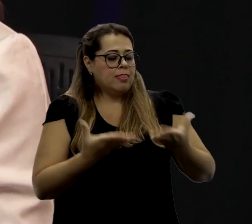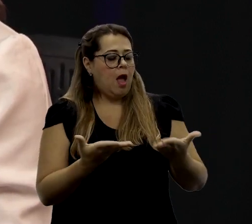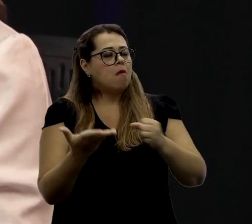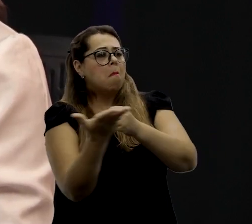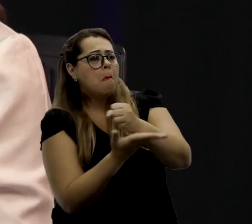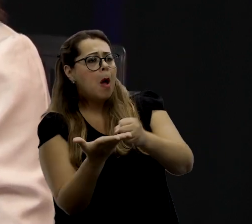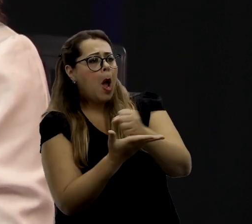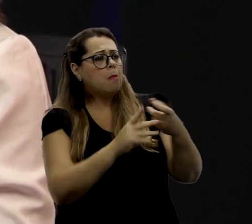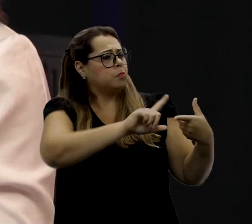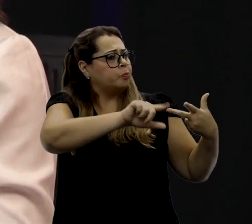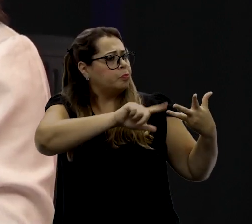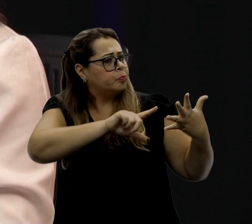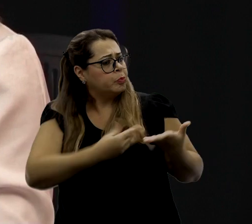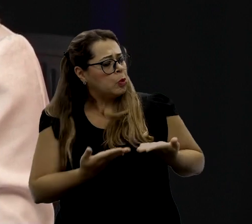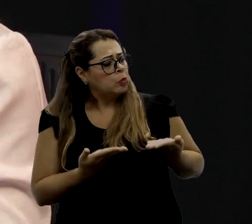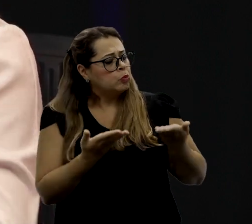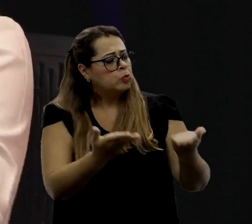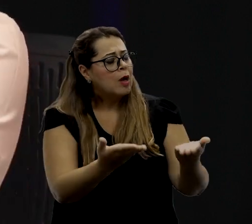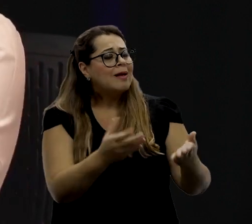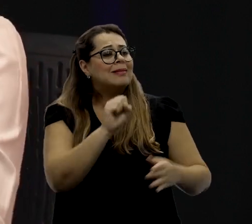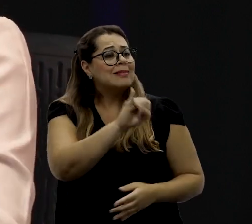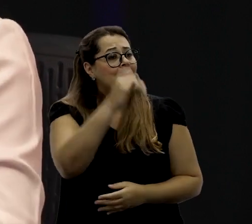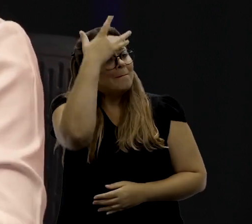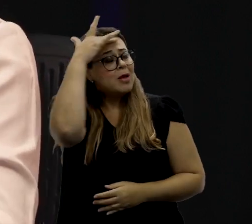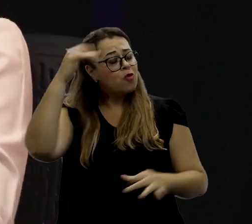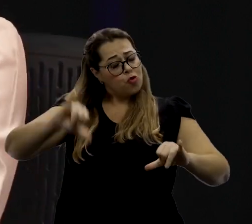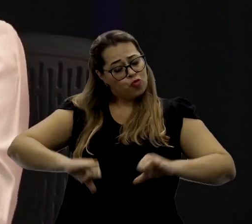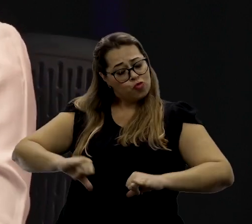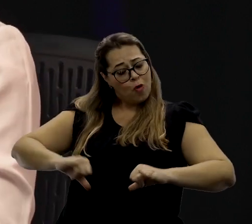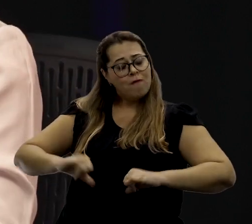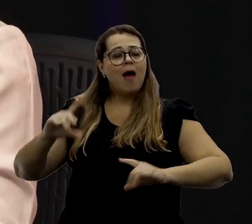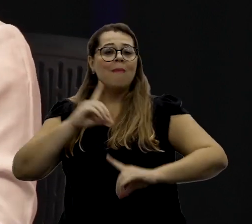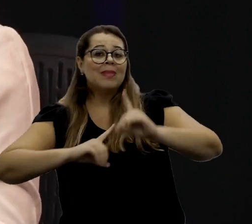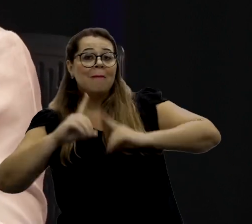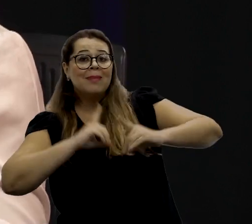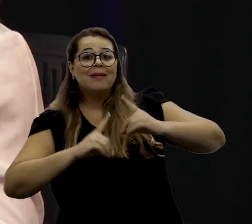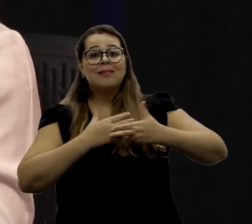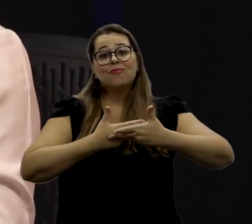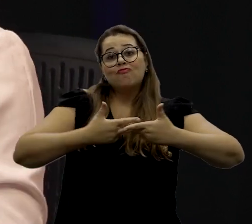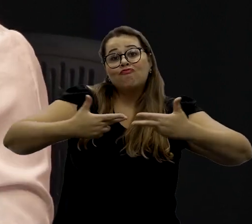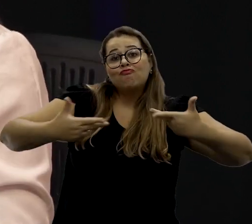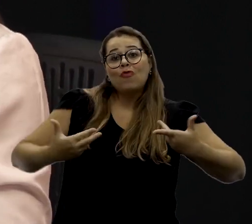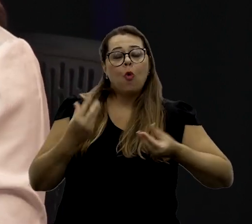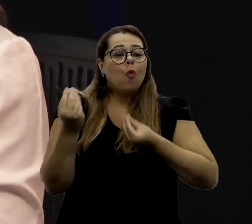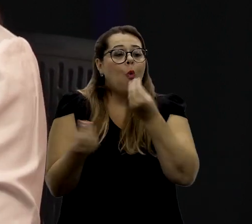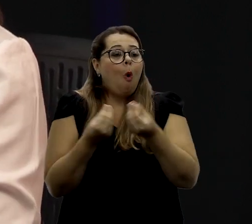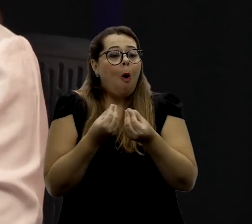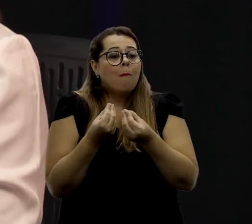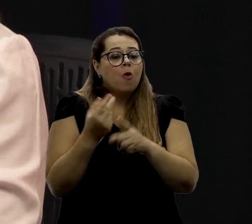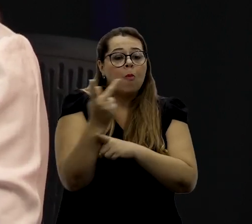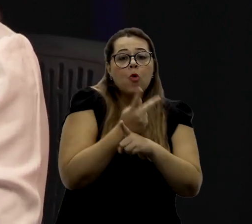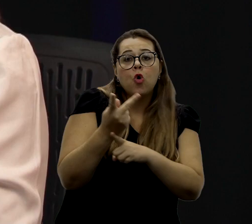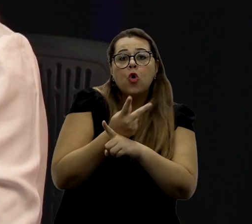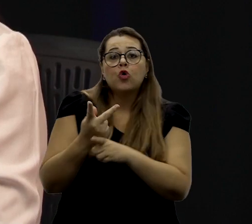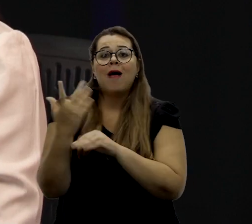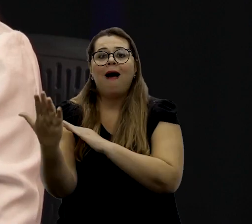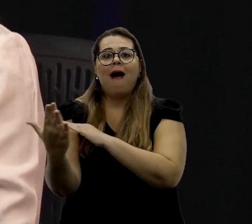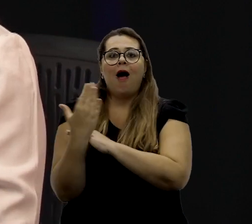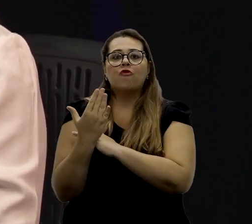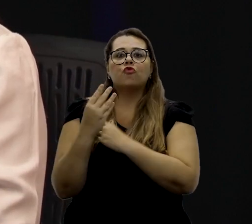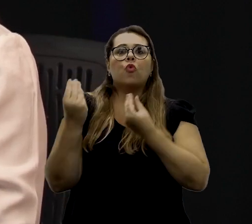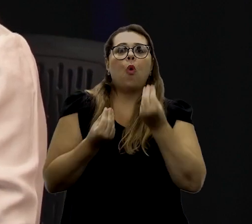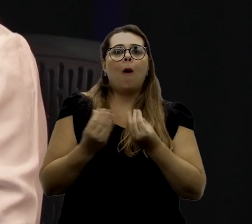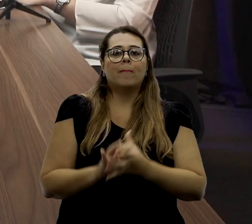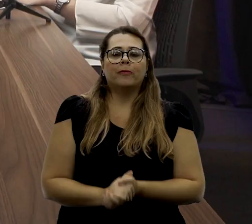aí enfrentando algum tipo de dor, de ansiedade, de depressão, né? Como buscar ajuda aqui no nosso município? E é